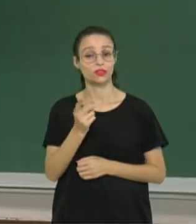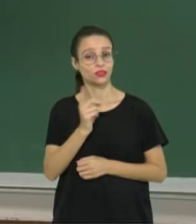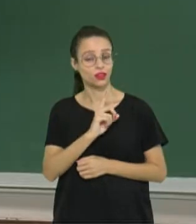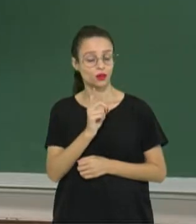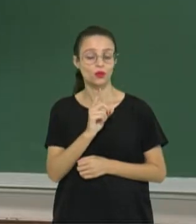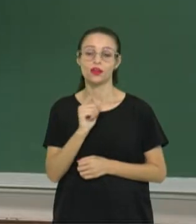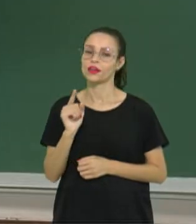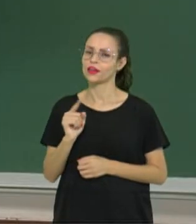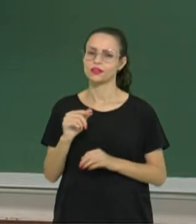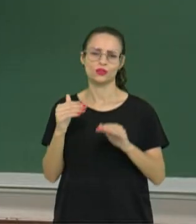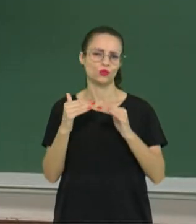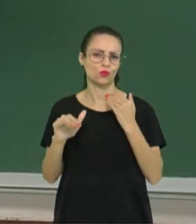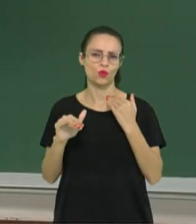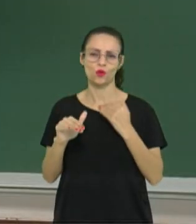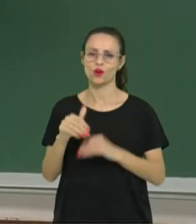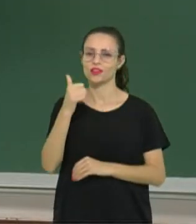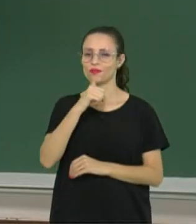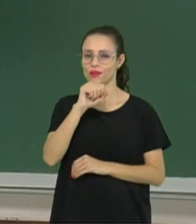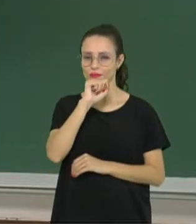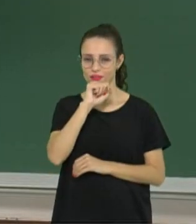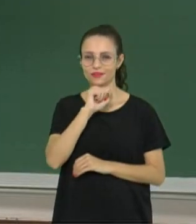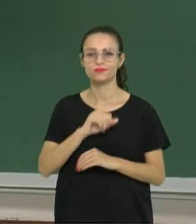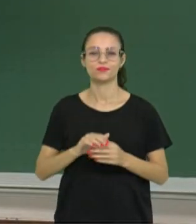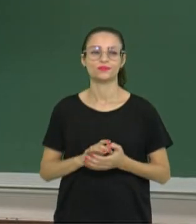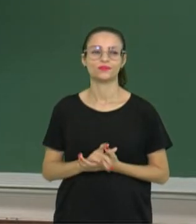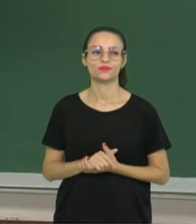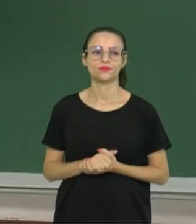ele está desaprovando a fala da mãe, ok?